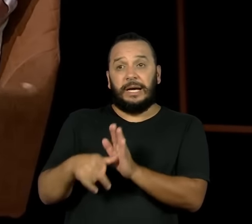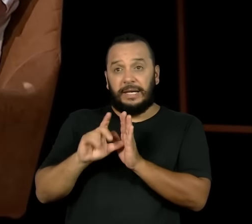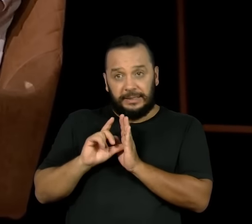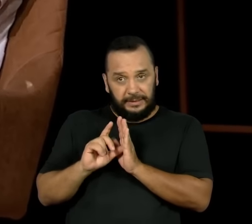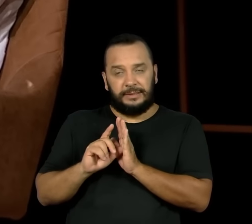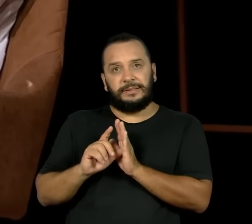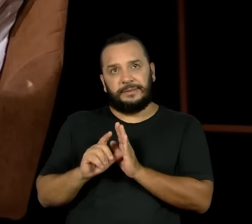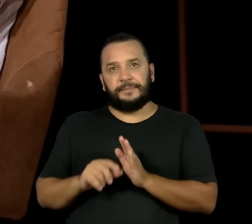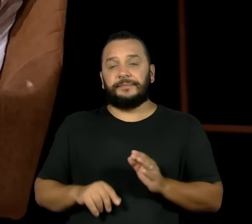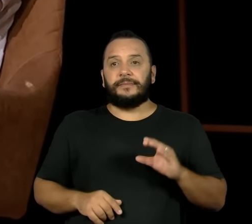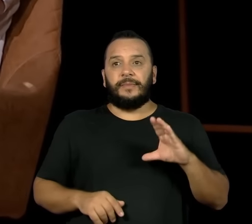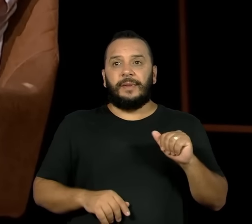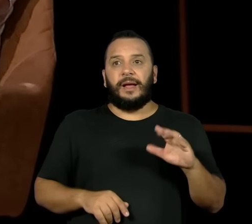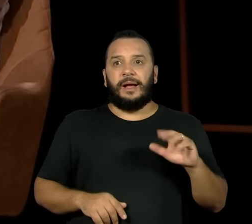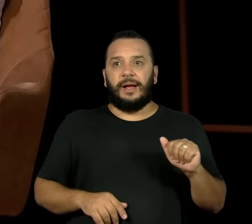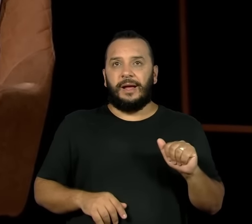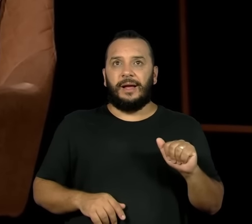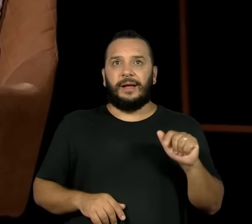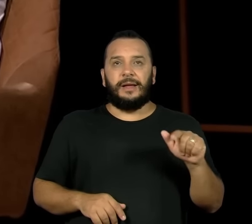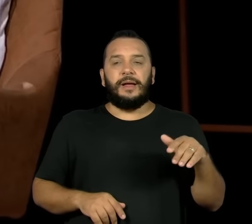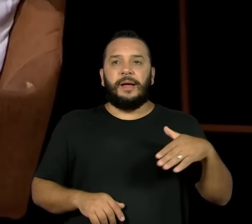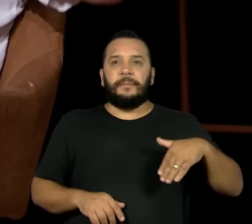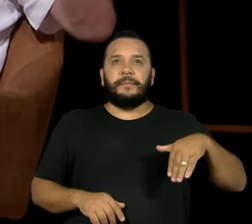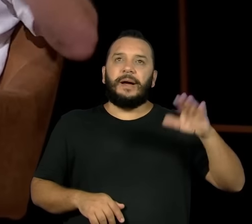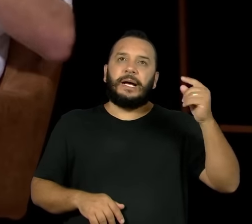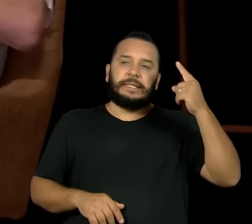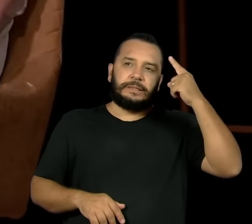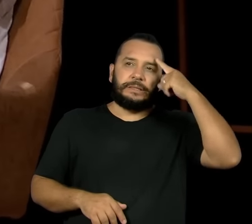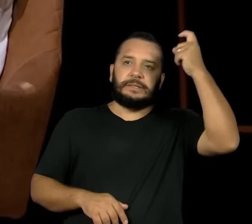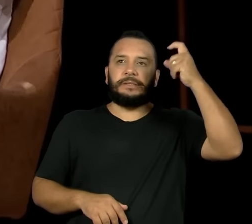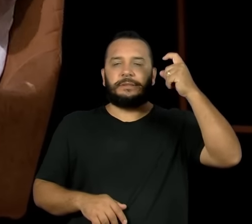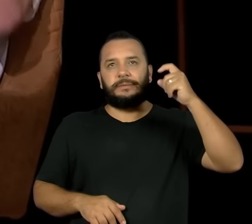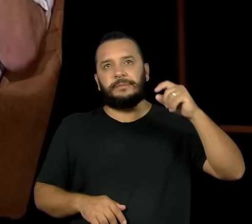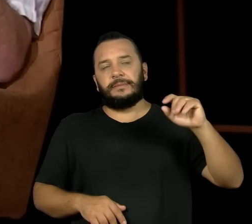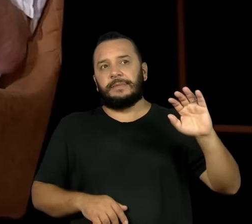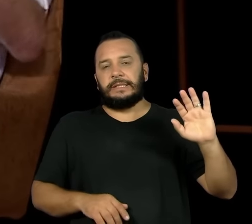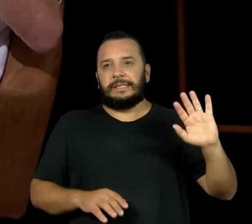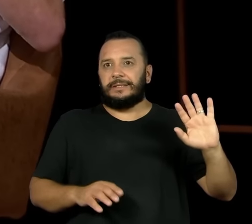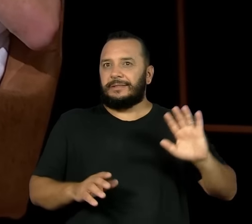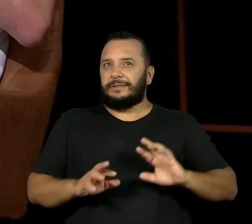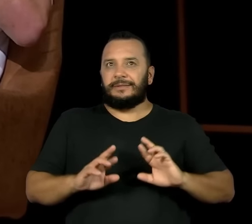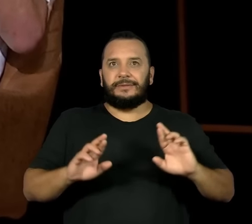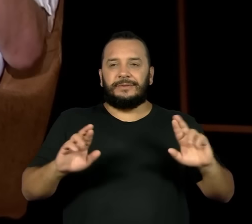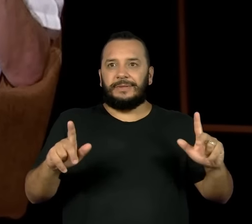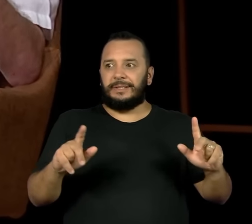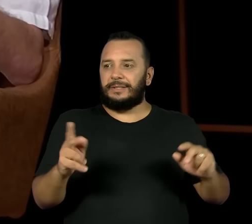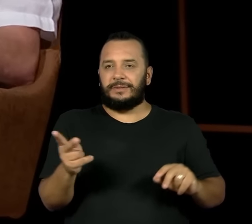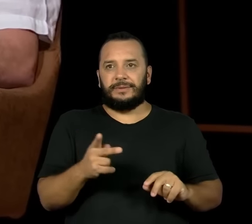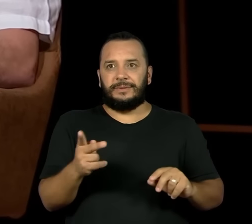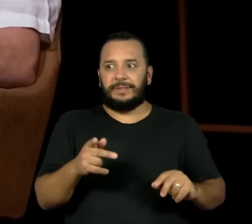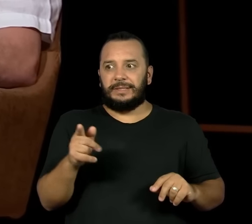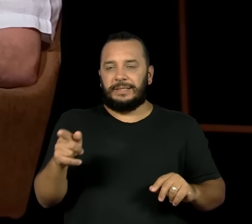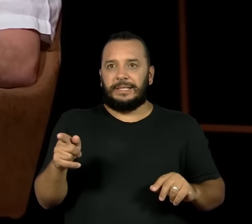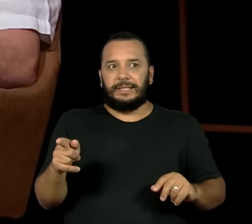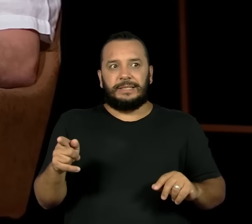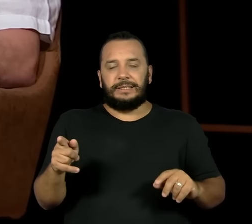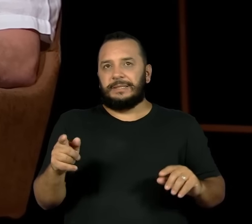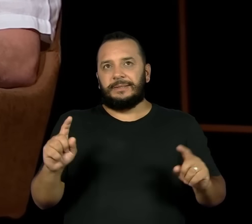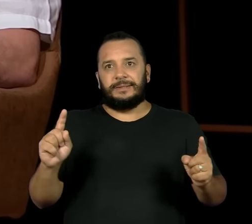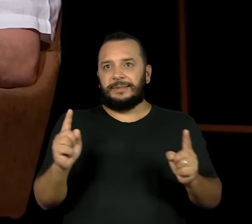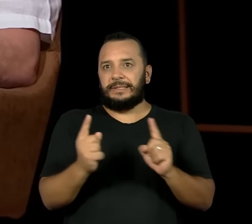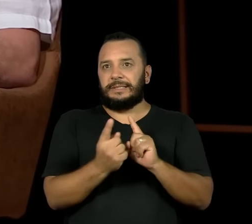Kaká ele é mais intuitivo assim ele é mais solto Então essa mistura fo incrível